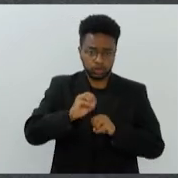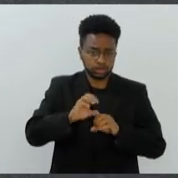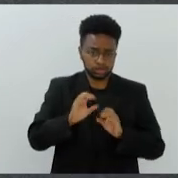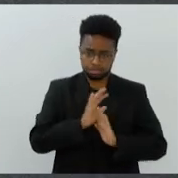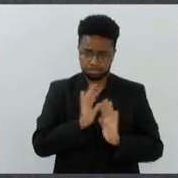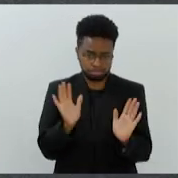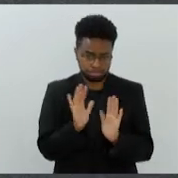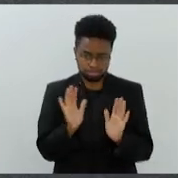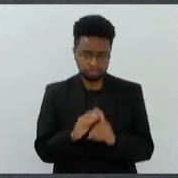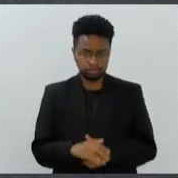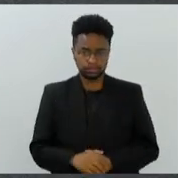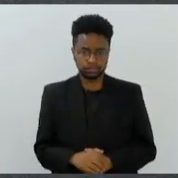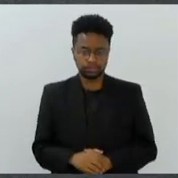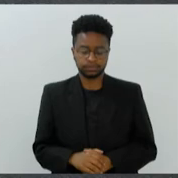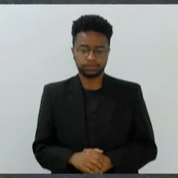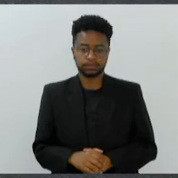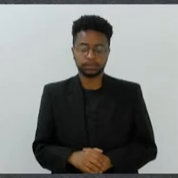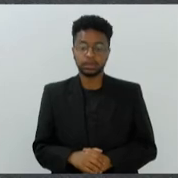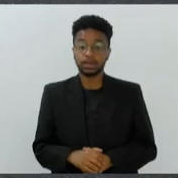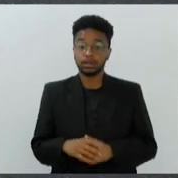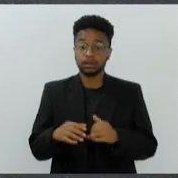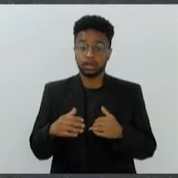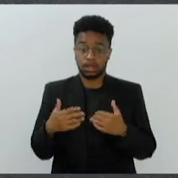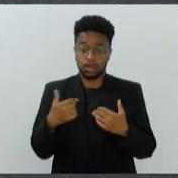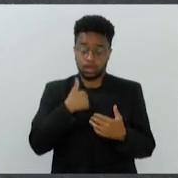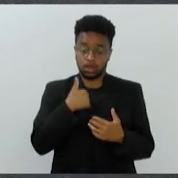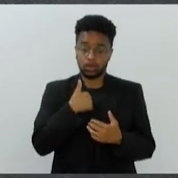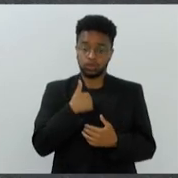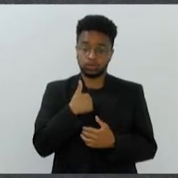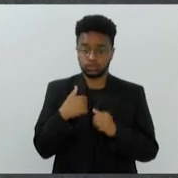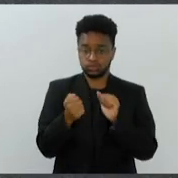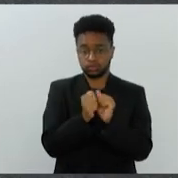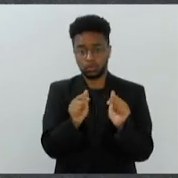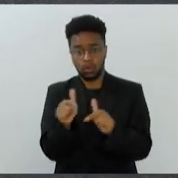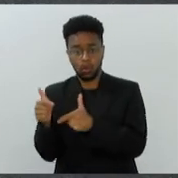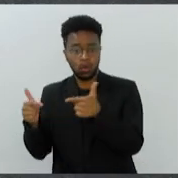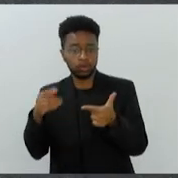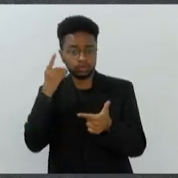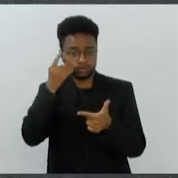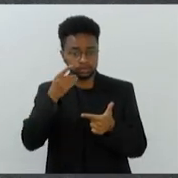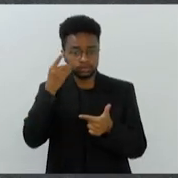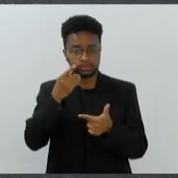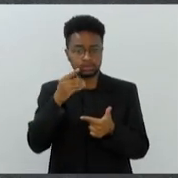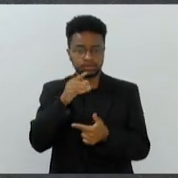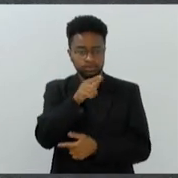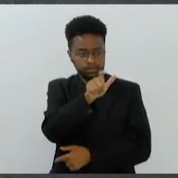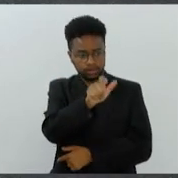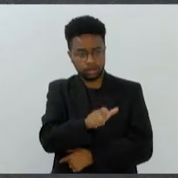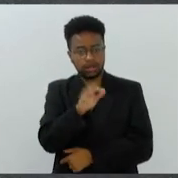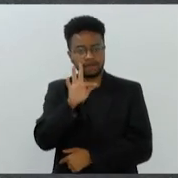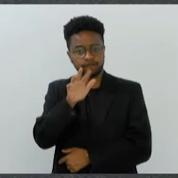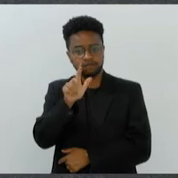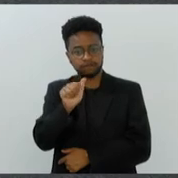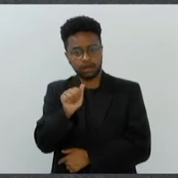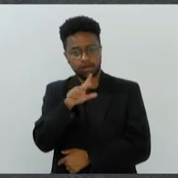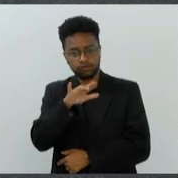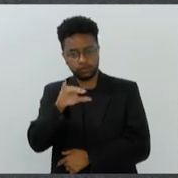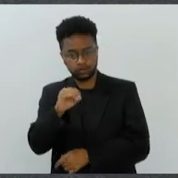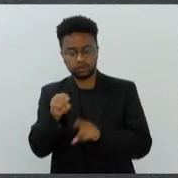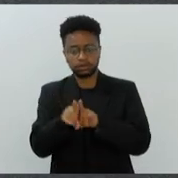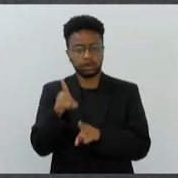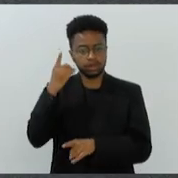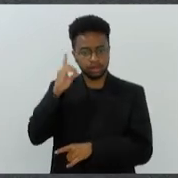Educação. E, inclusive, eu promovi, junto com vários deputados aqui, o deputado Serafini, a deputada Dani,